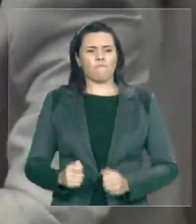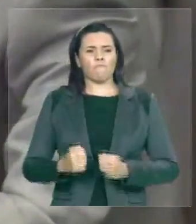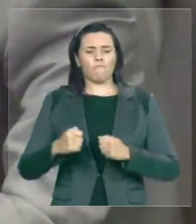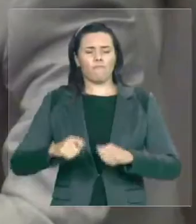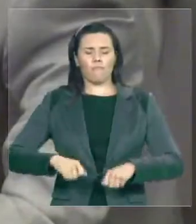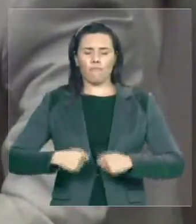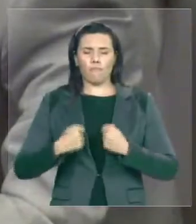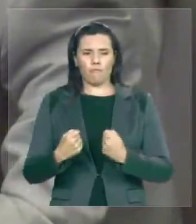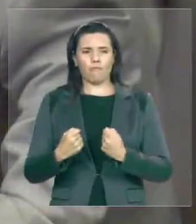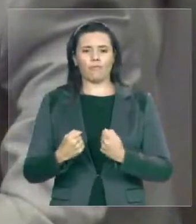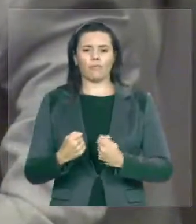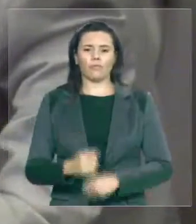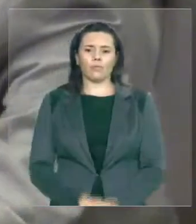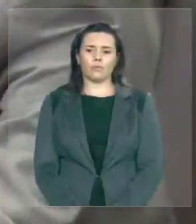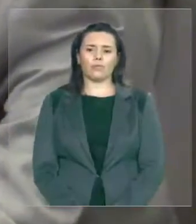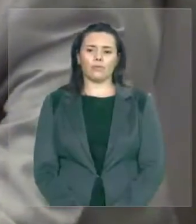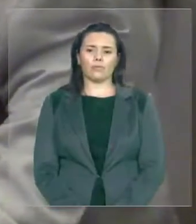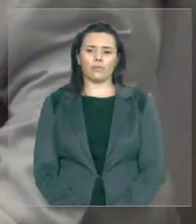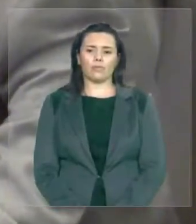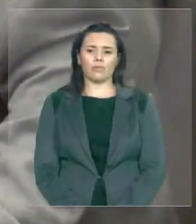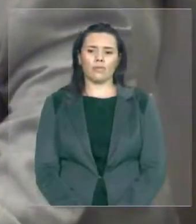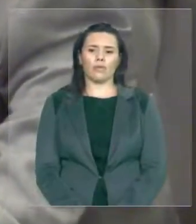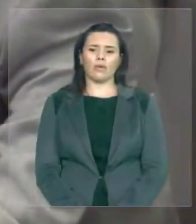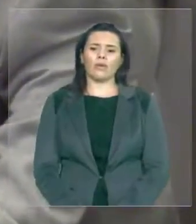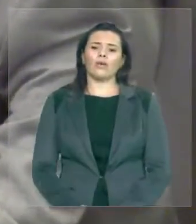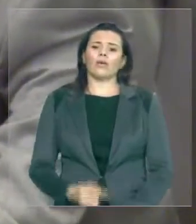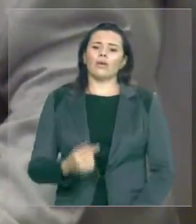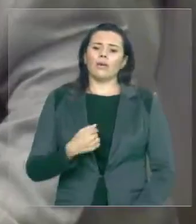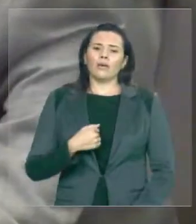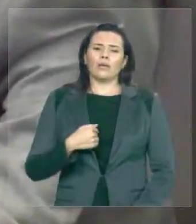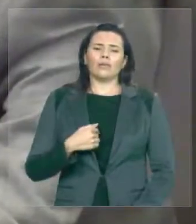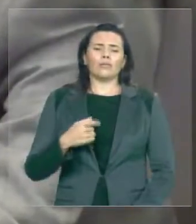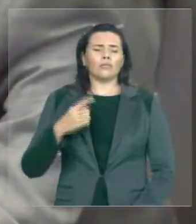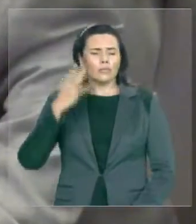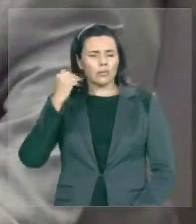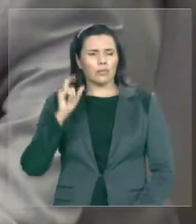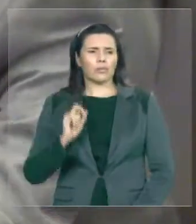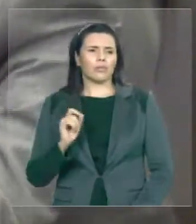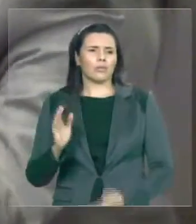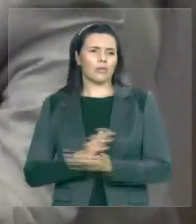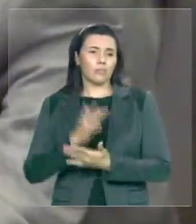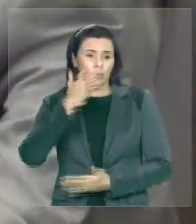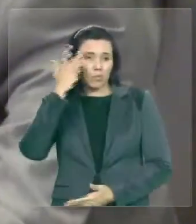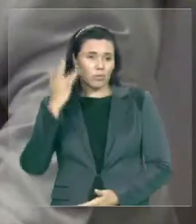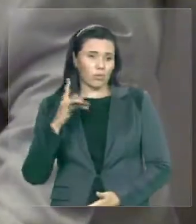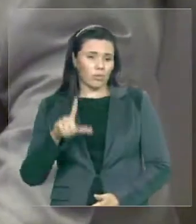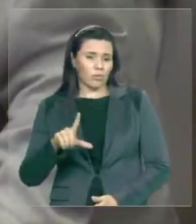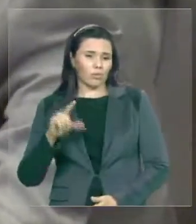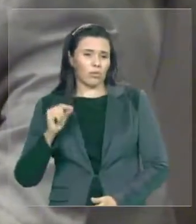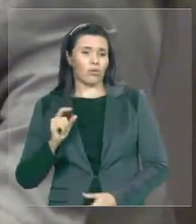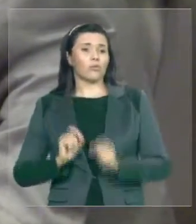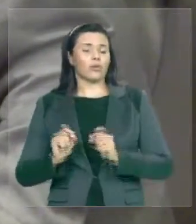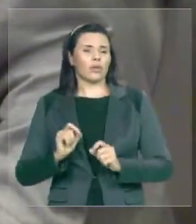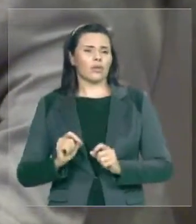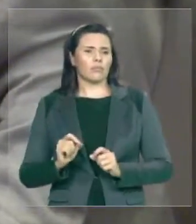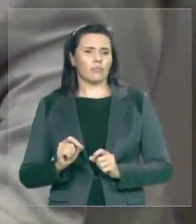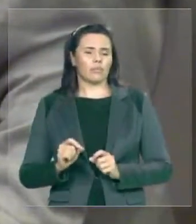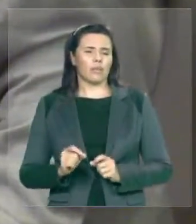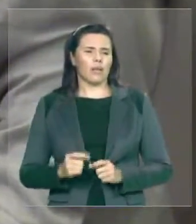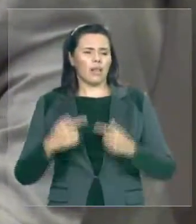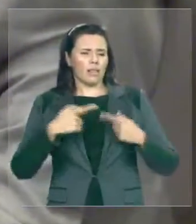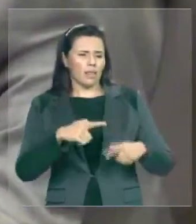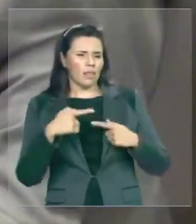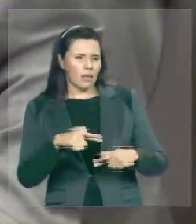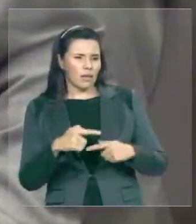vai prevalecer, e criticar sempre será mais fácil do que fazer. Nesse sentido, eu cumprimento ao prefeito Edivaldo